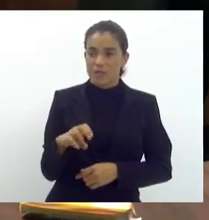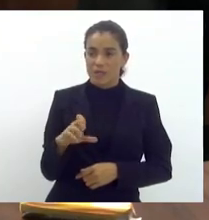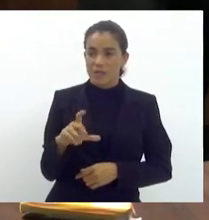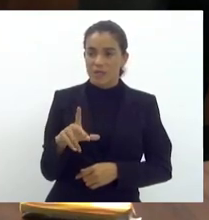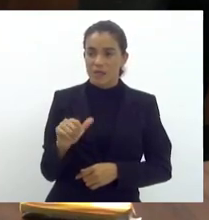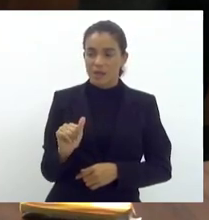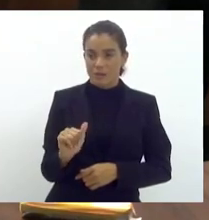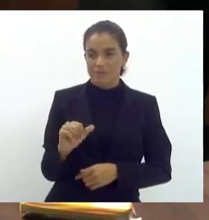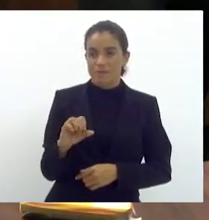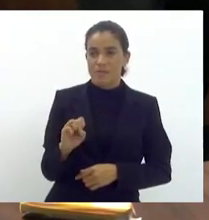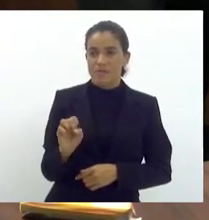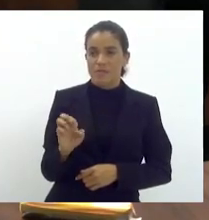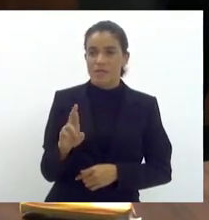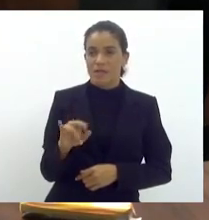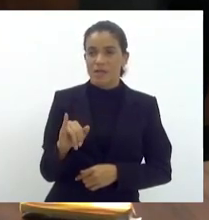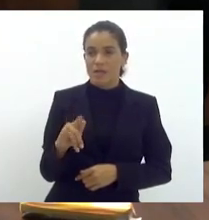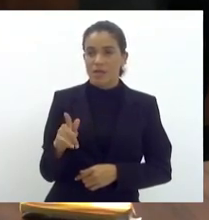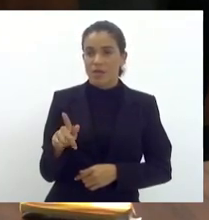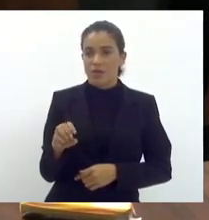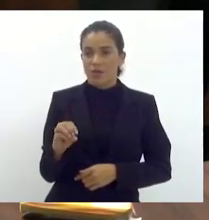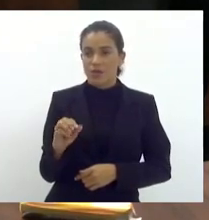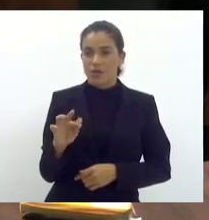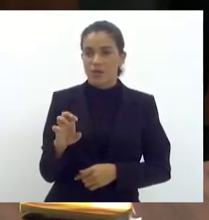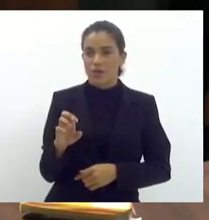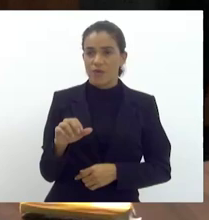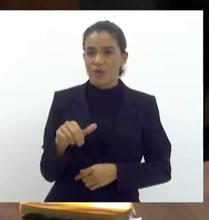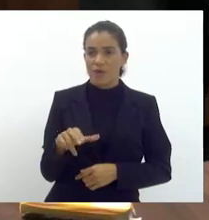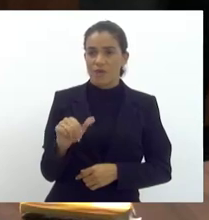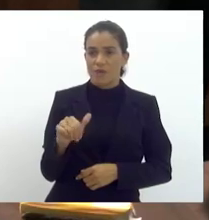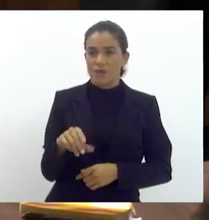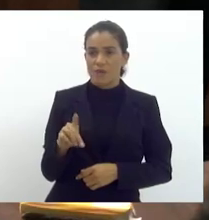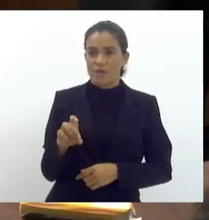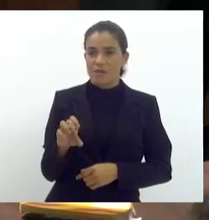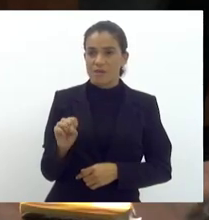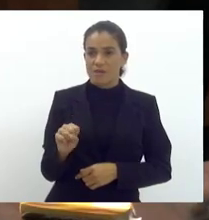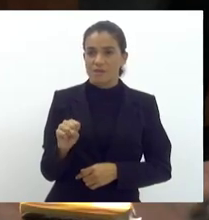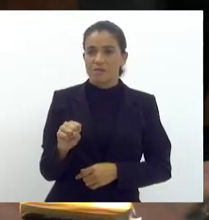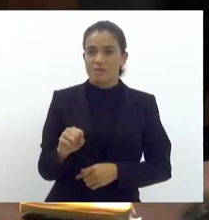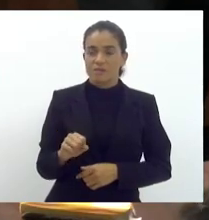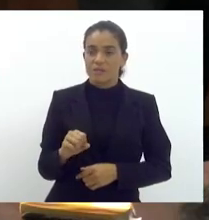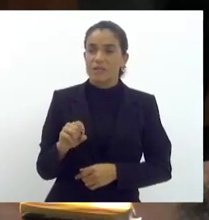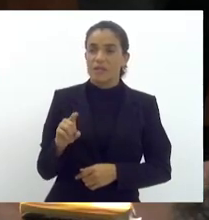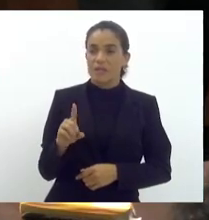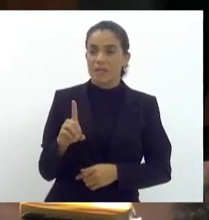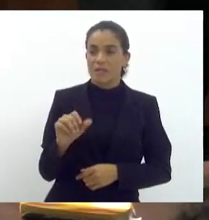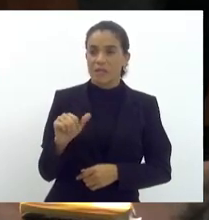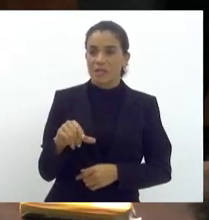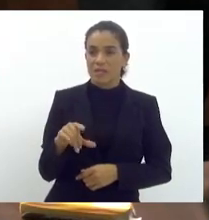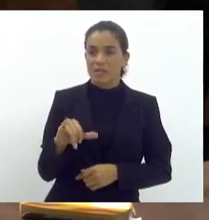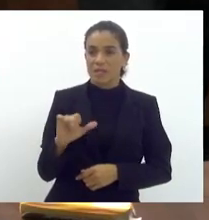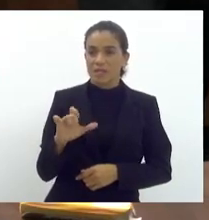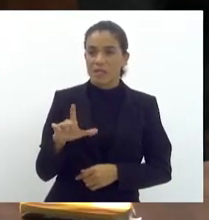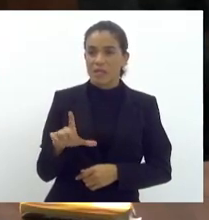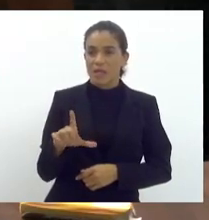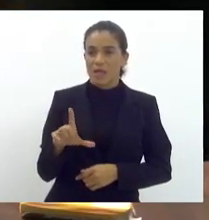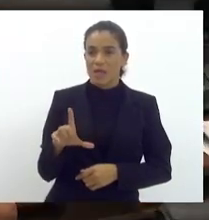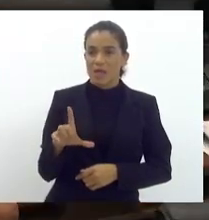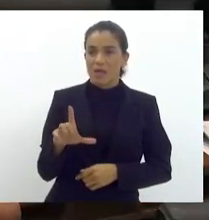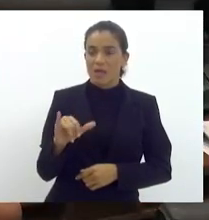Sérgio Fernandes Átila Nunes e Daniel liberou